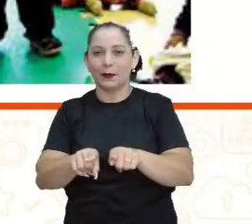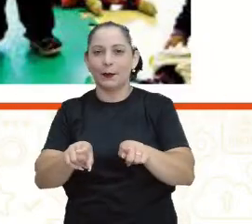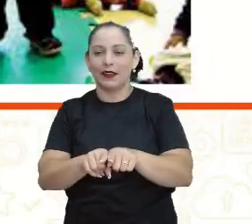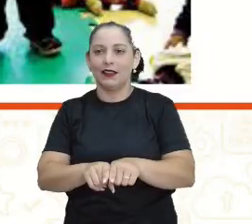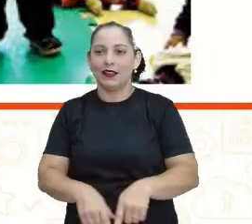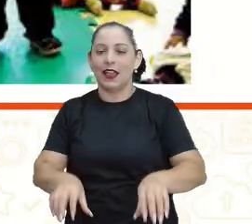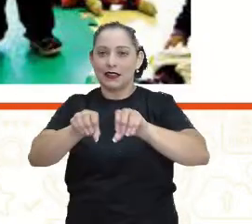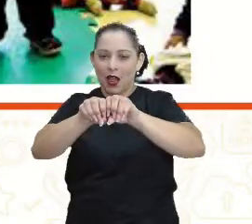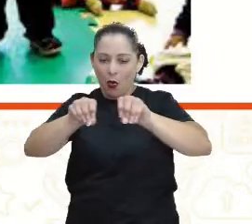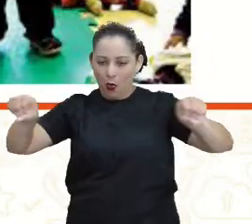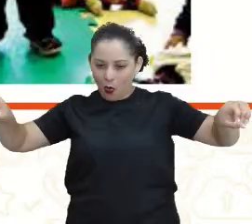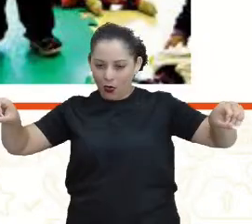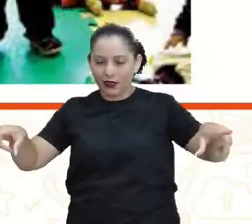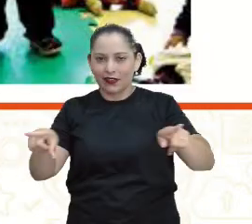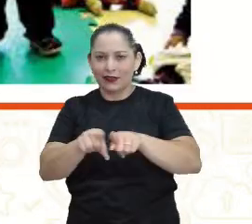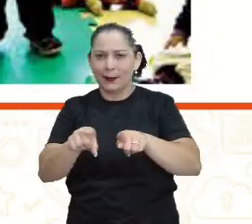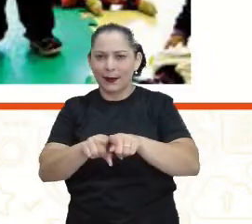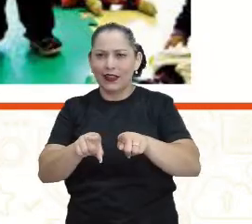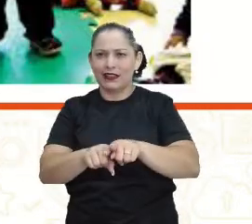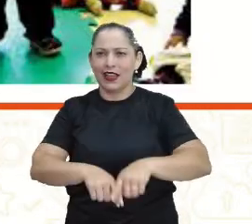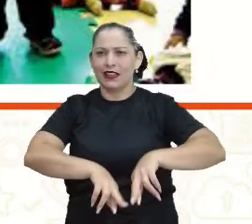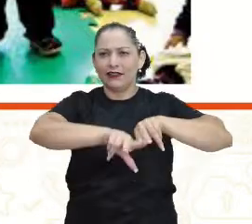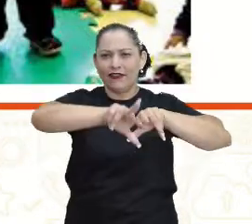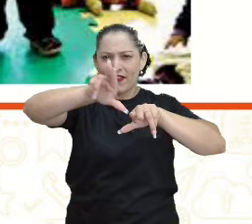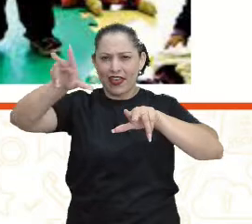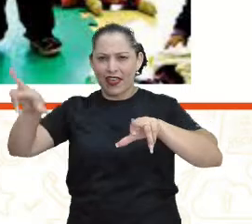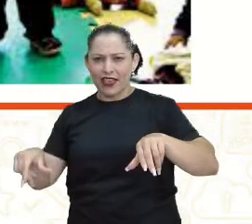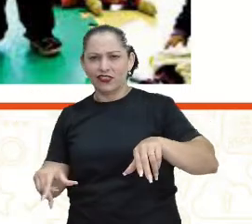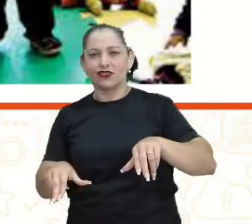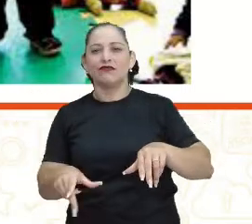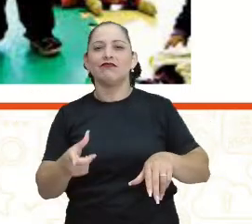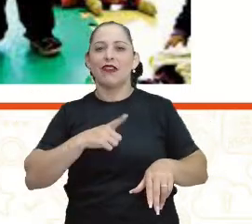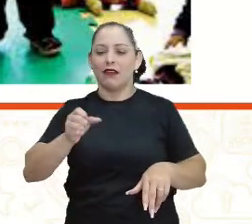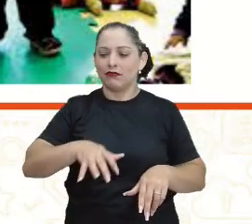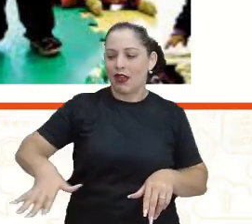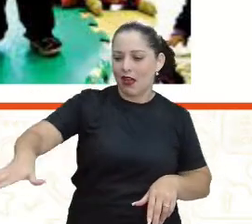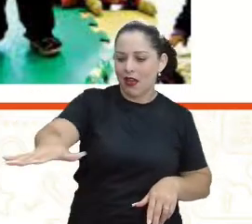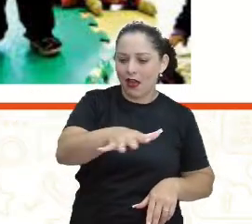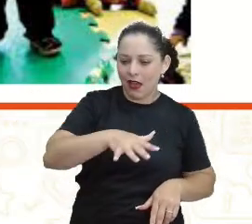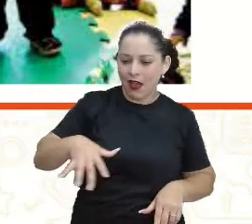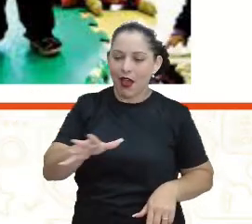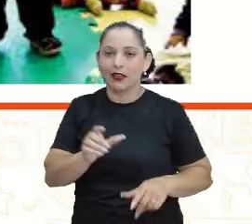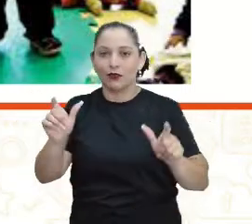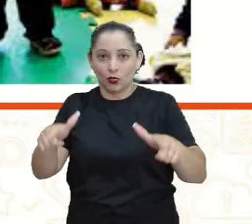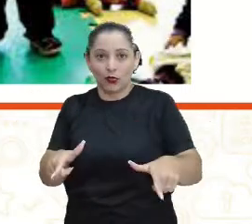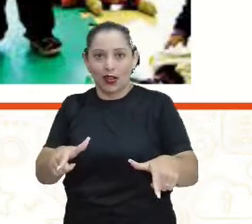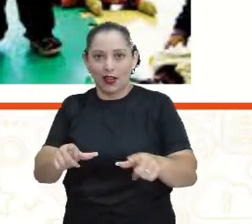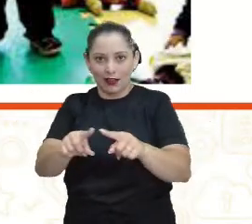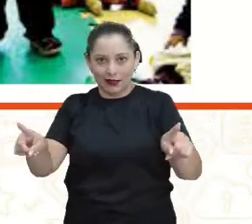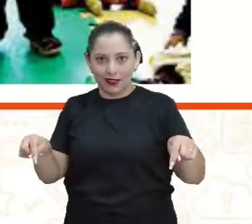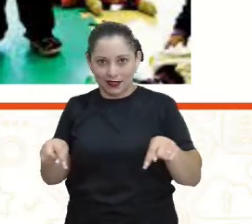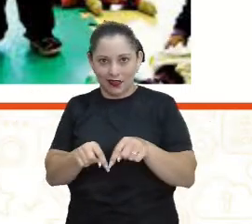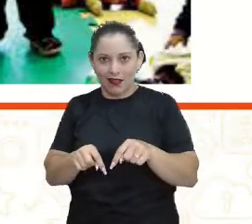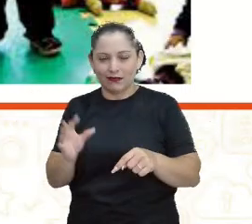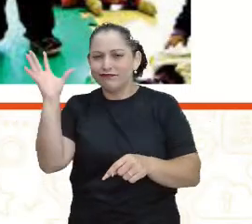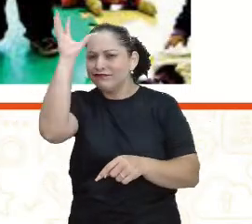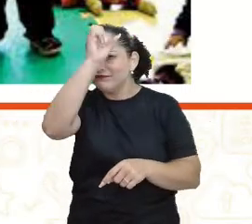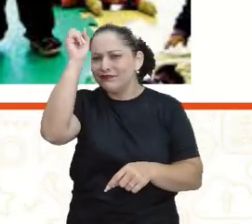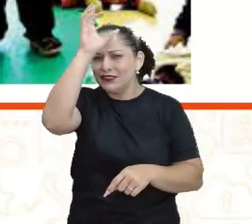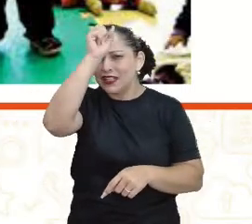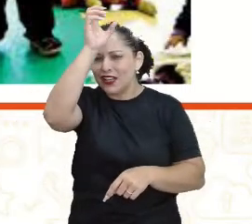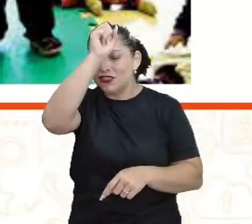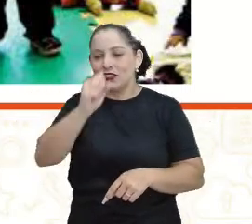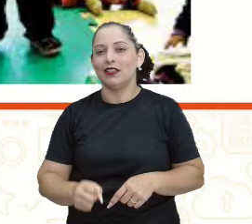Essa corda também com diferentes objetos, ela pode estar lá no ambiente de aprendizagem da sala de aula. Né, nessa construção